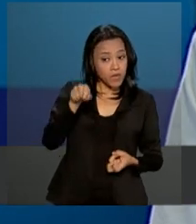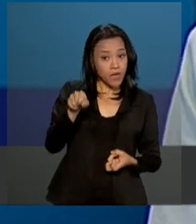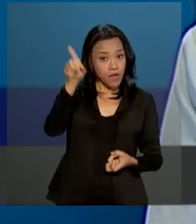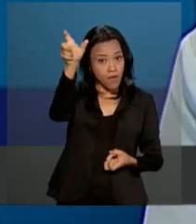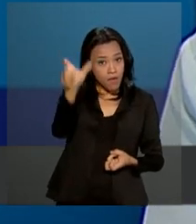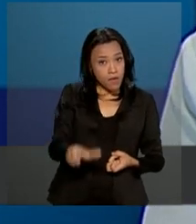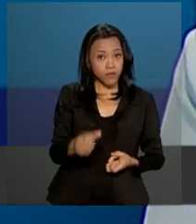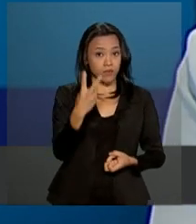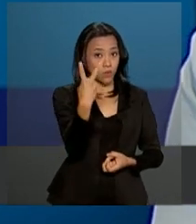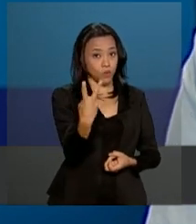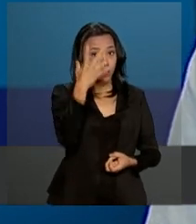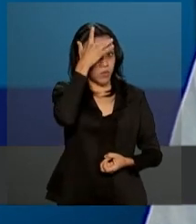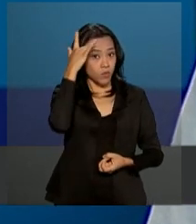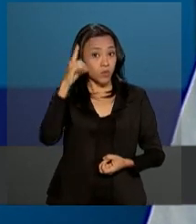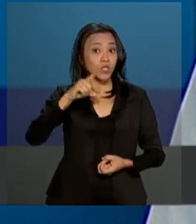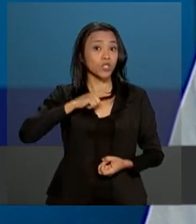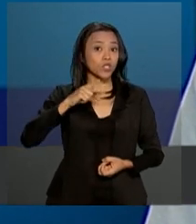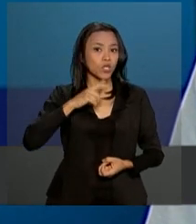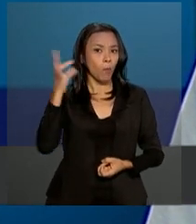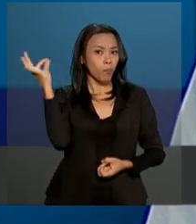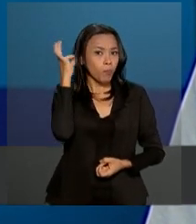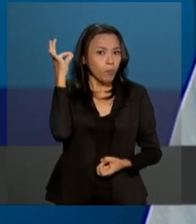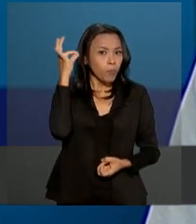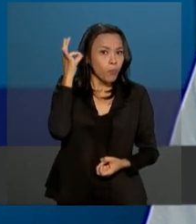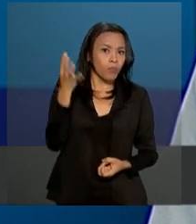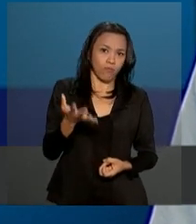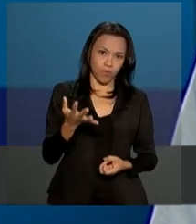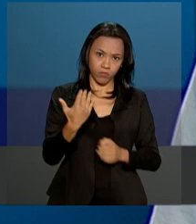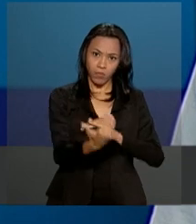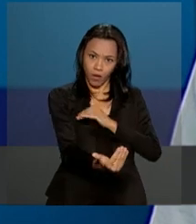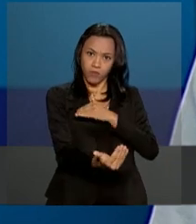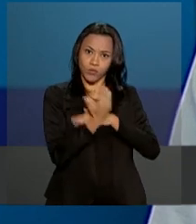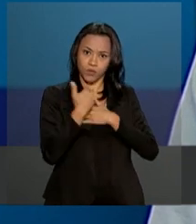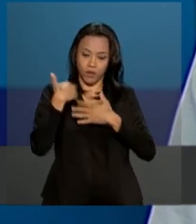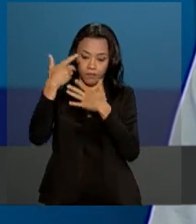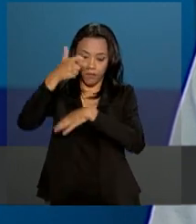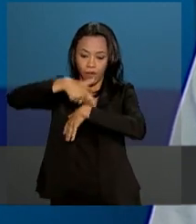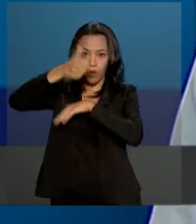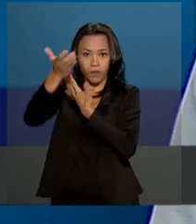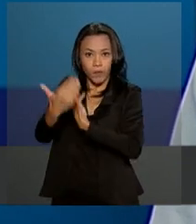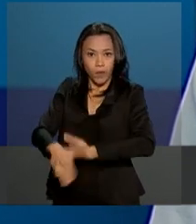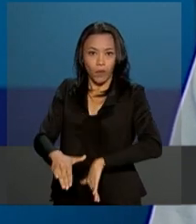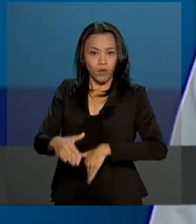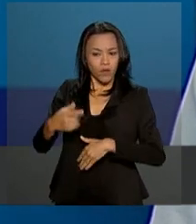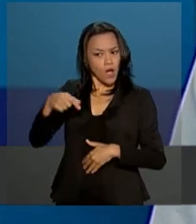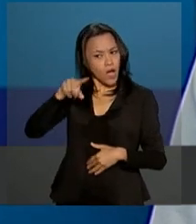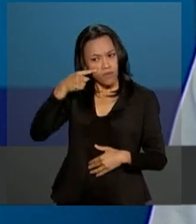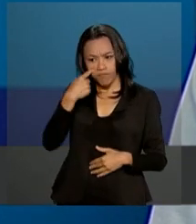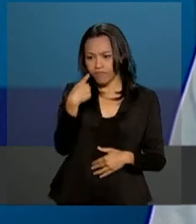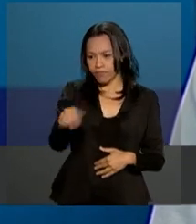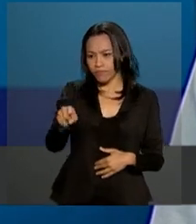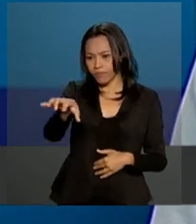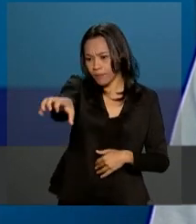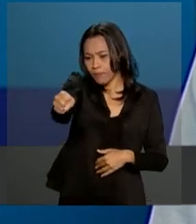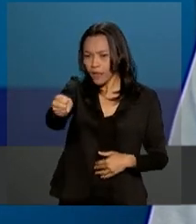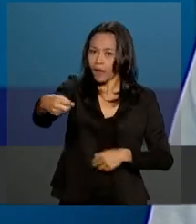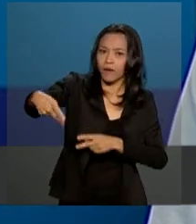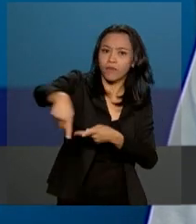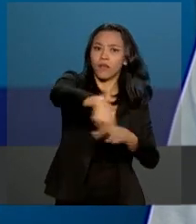equipamentos não é um ponto eletrônico e a partir desse momento foram encaminhadas pra delegacia